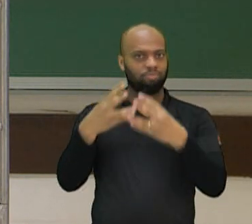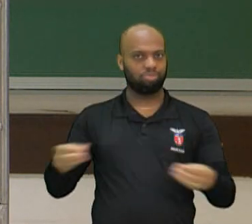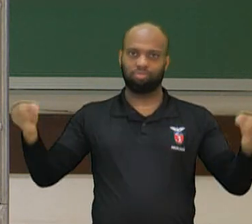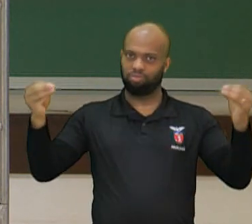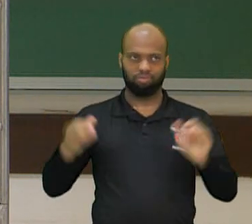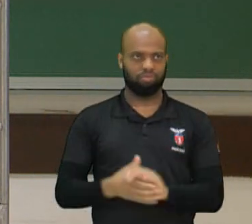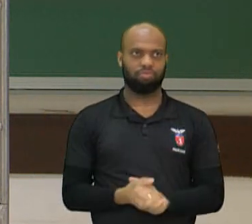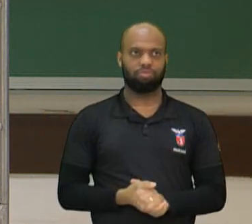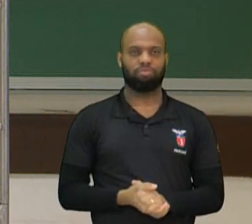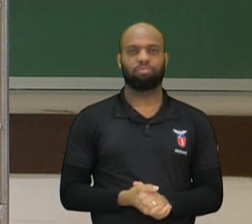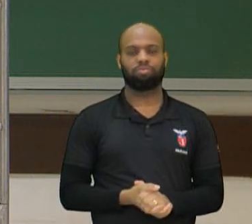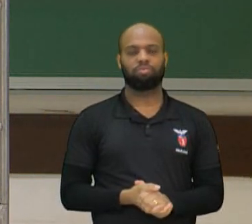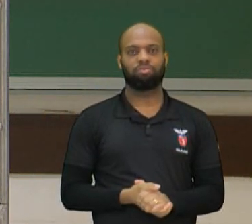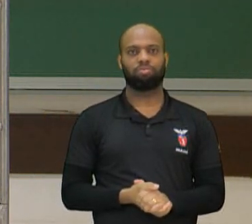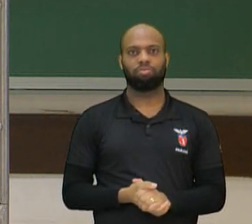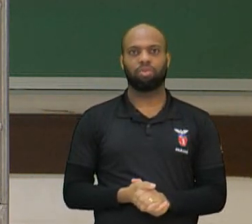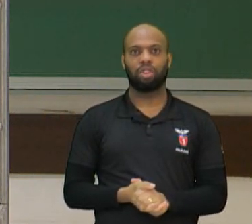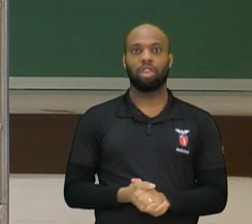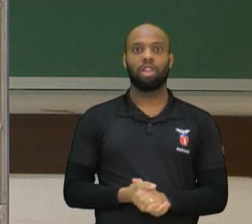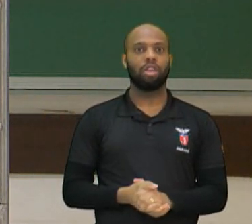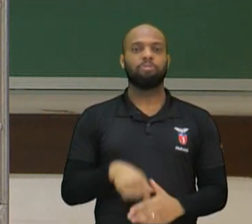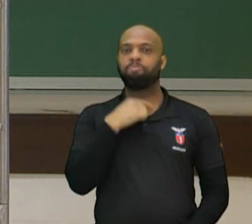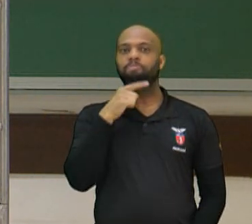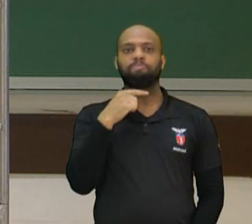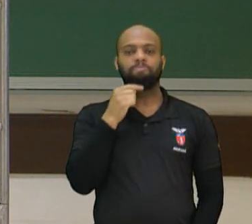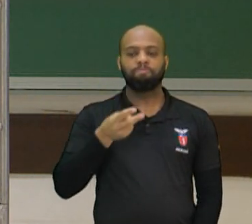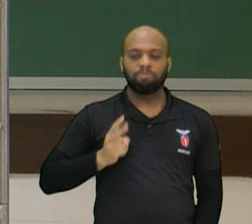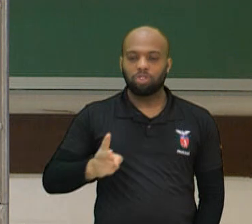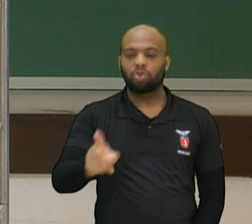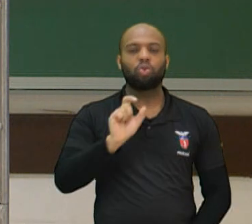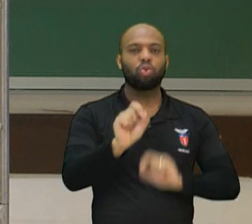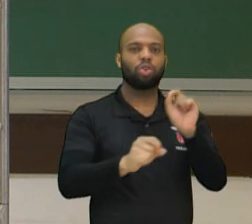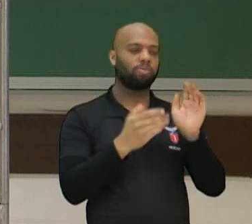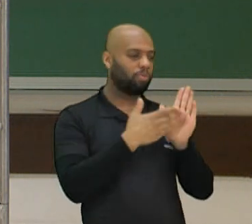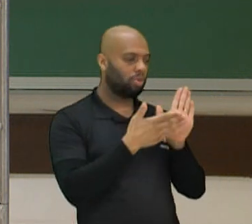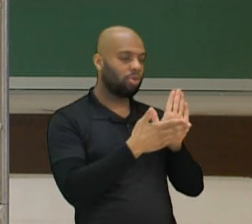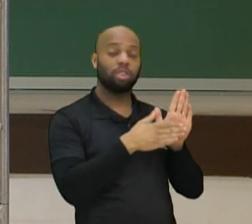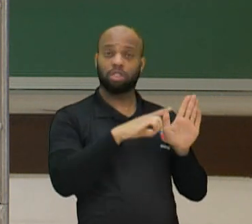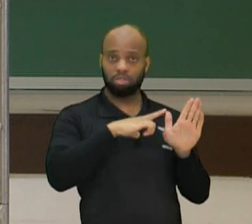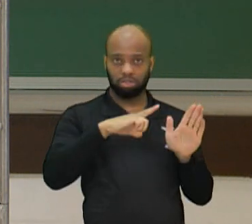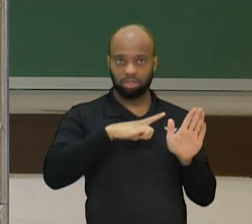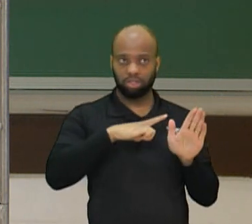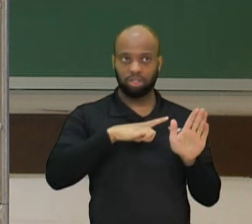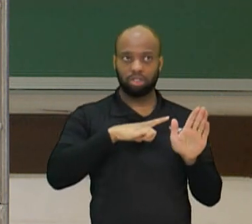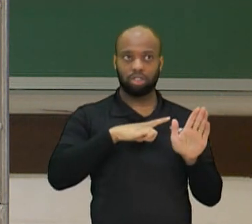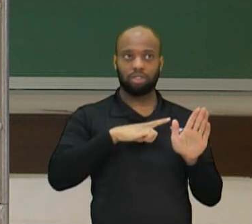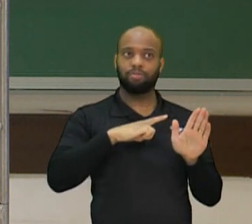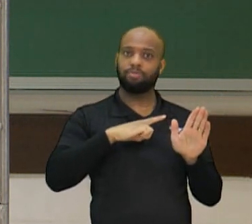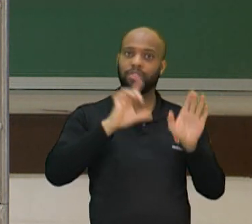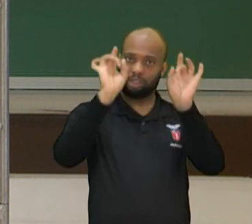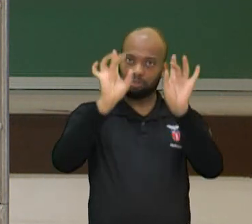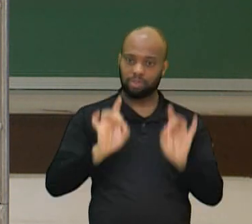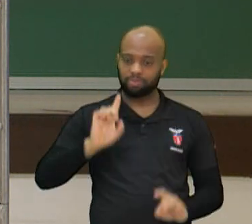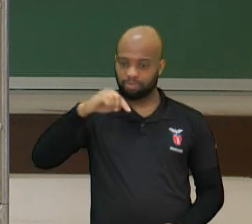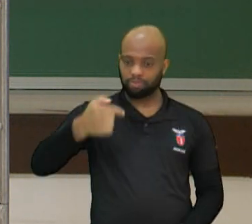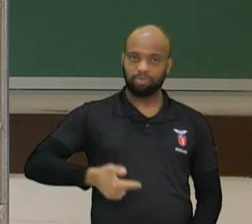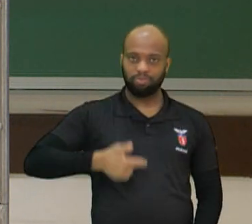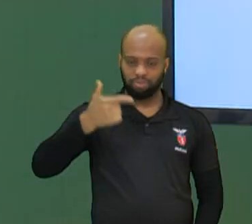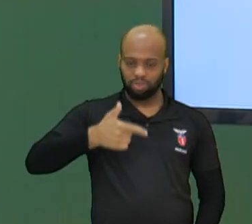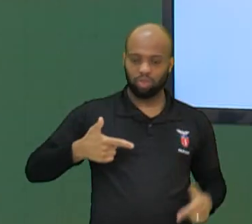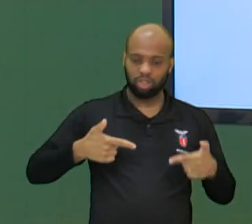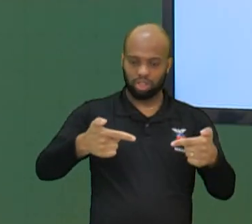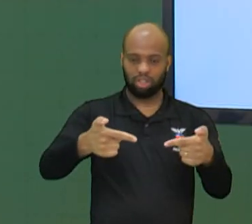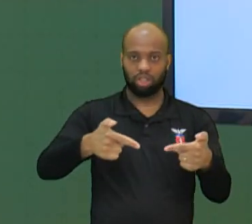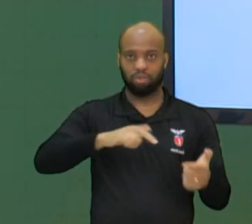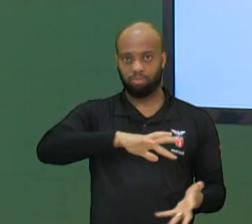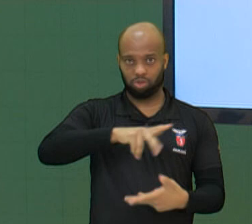descrédito. Ela não cumpriu com aquilo que pretendia, em especial após a Segunda Guerra